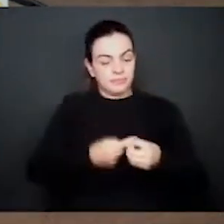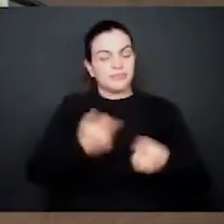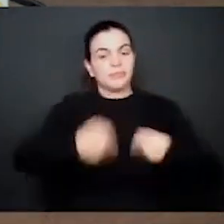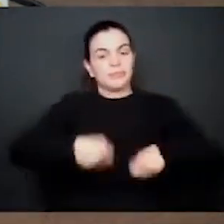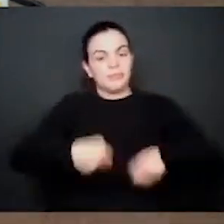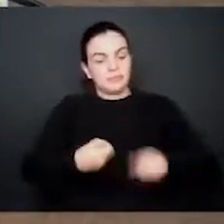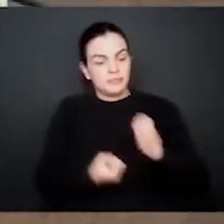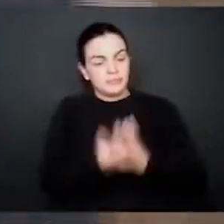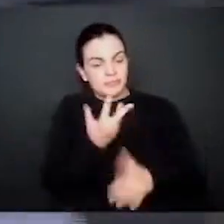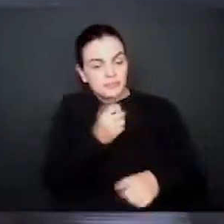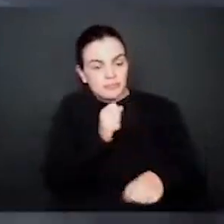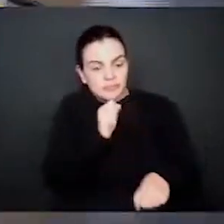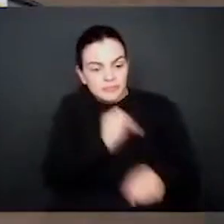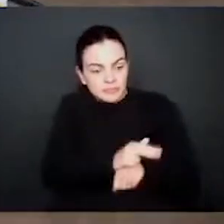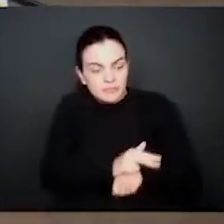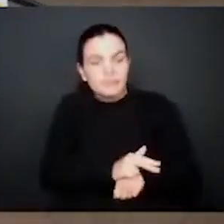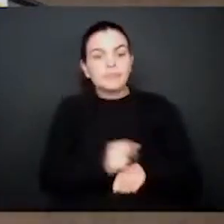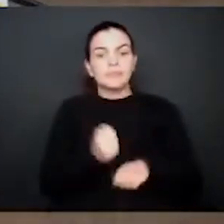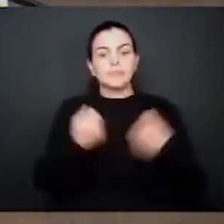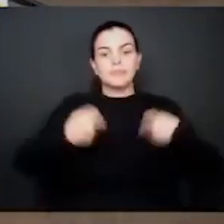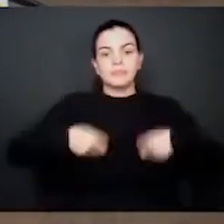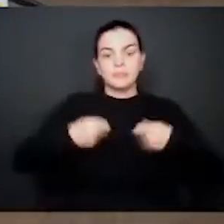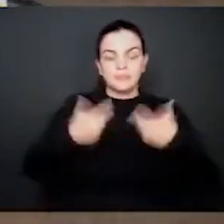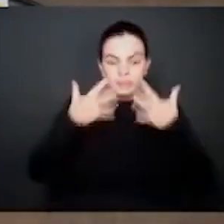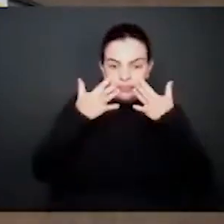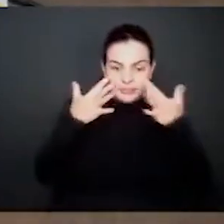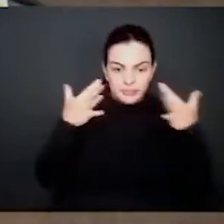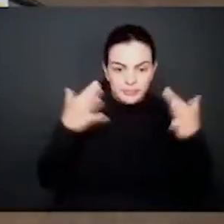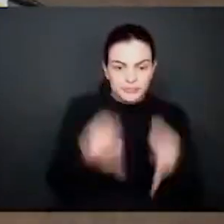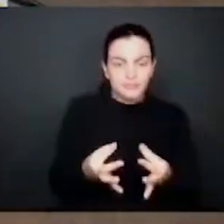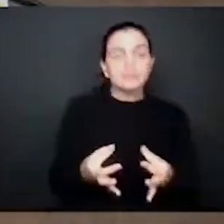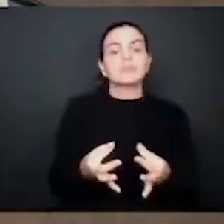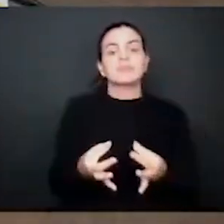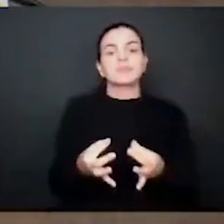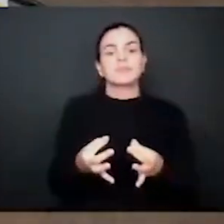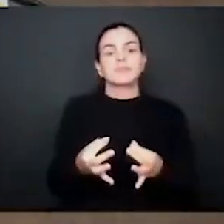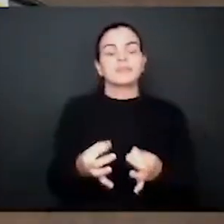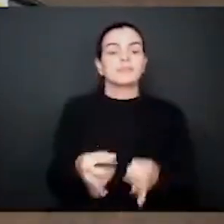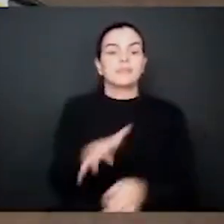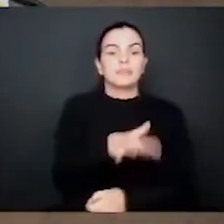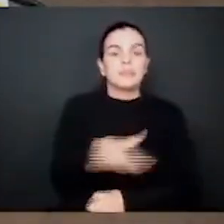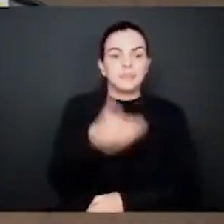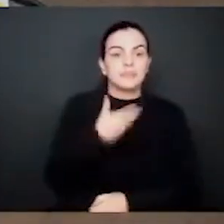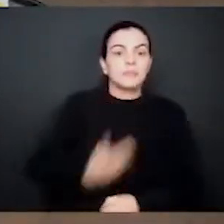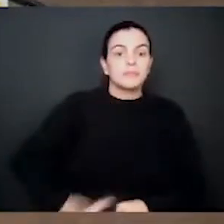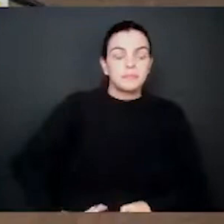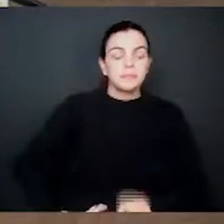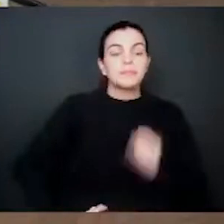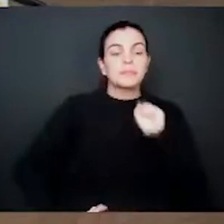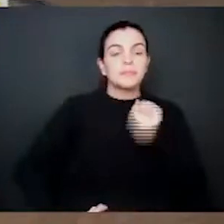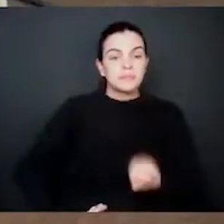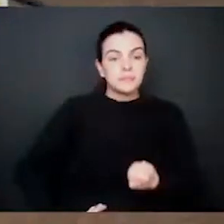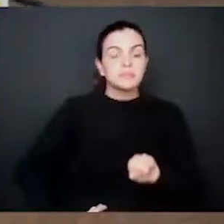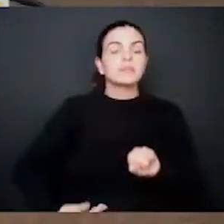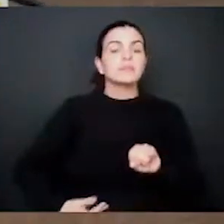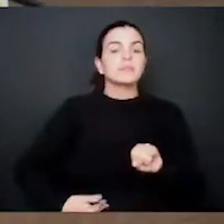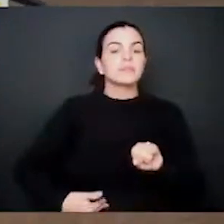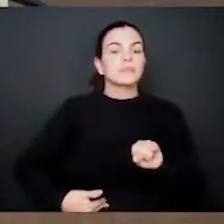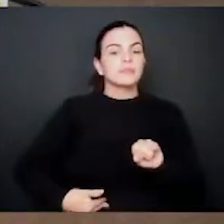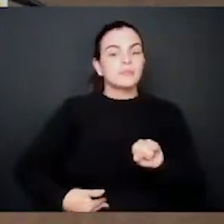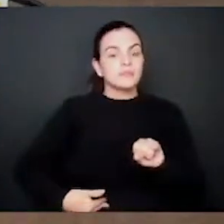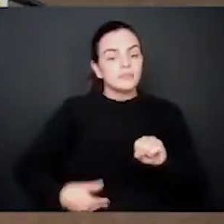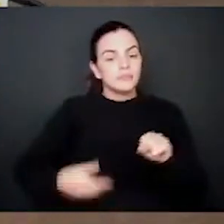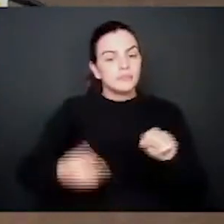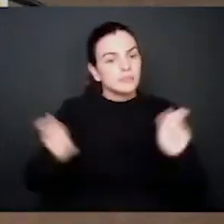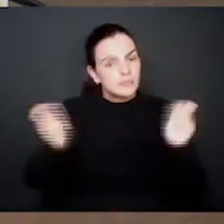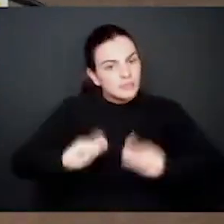ele tem que observar a condição física do equipamento público, e se não abrir essa